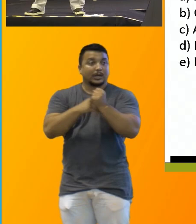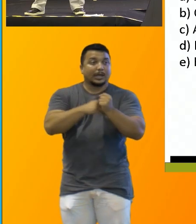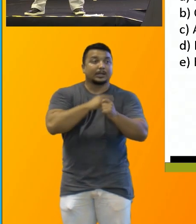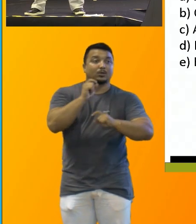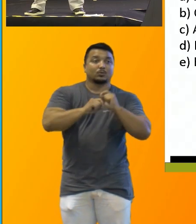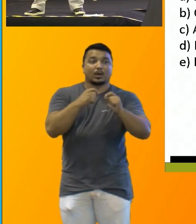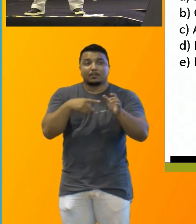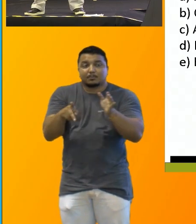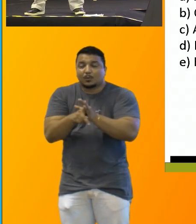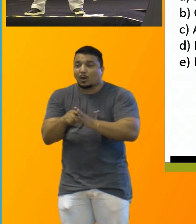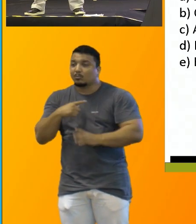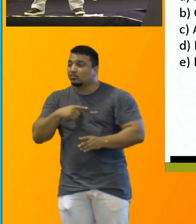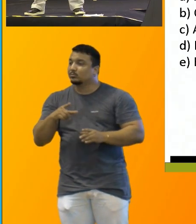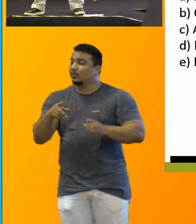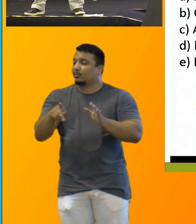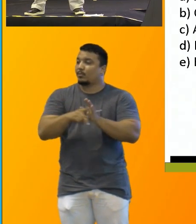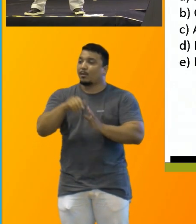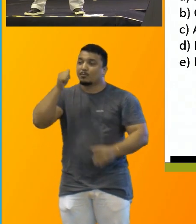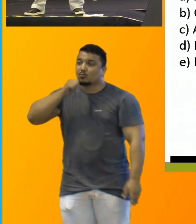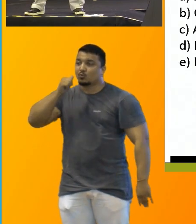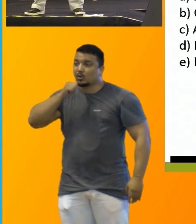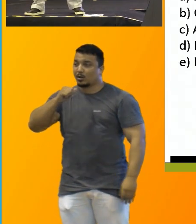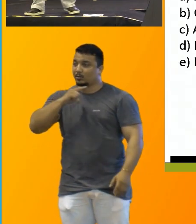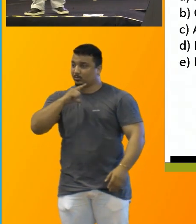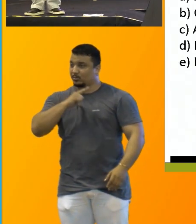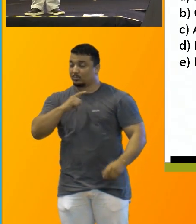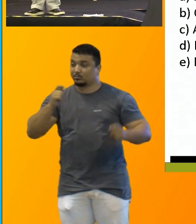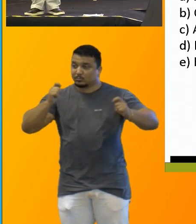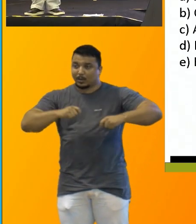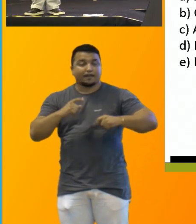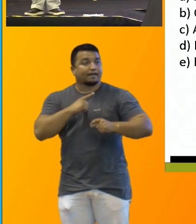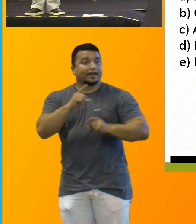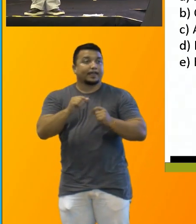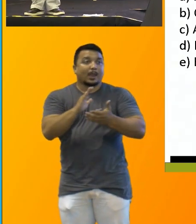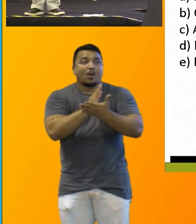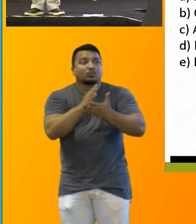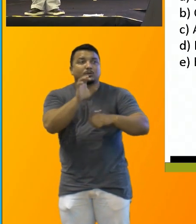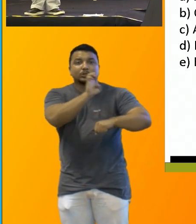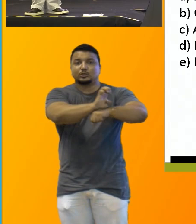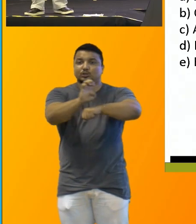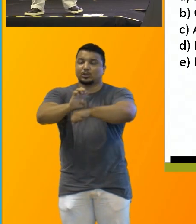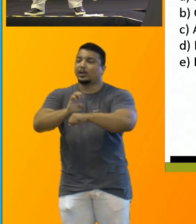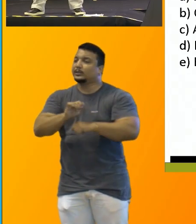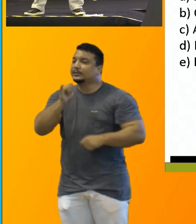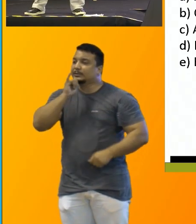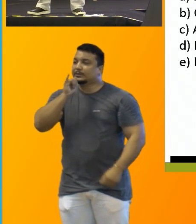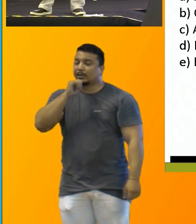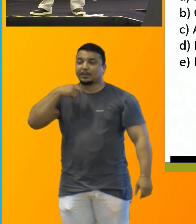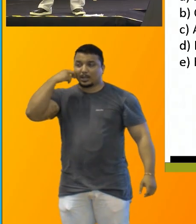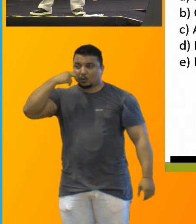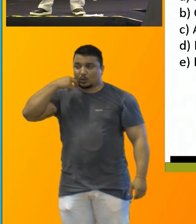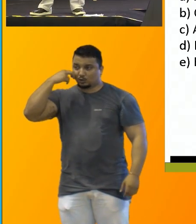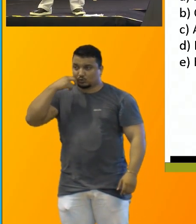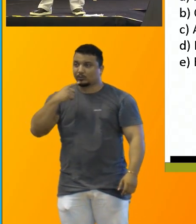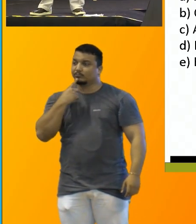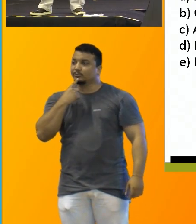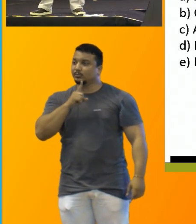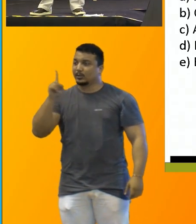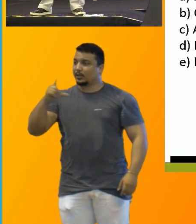e regulamentar o voto feminino. É bom lembrar de que alguns estados, como o Rio Grande do Norte, já